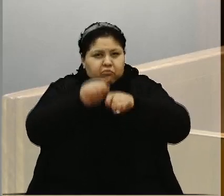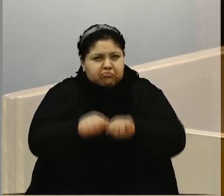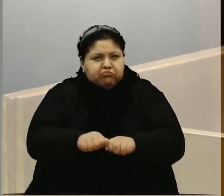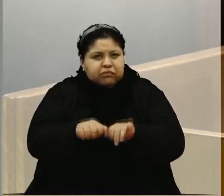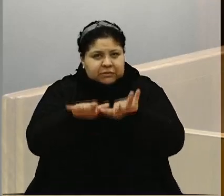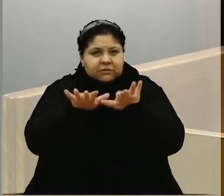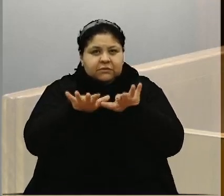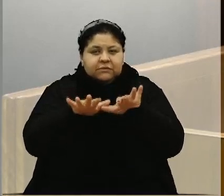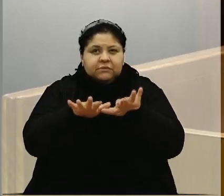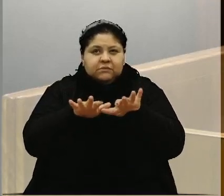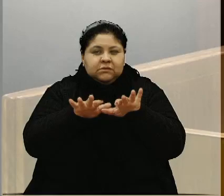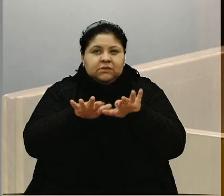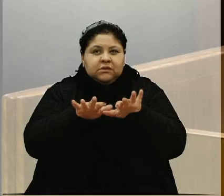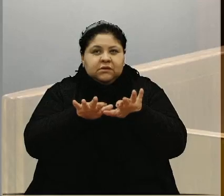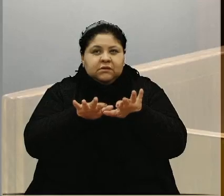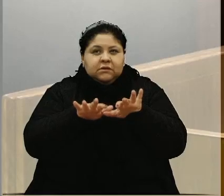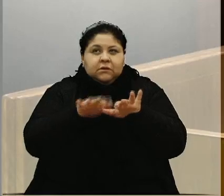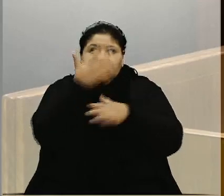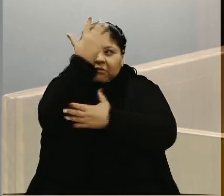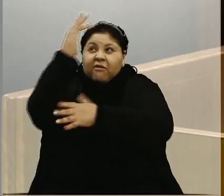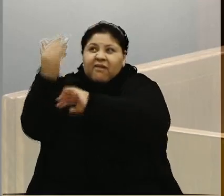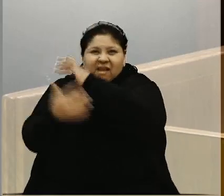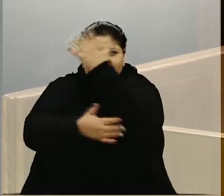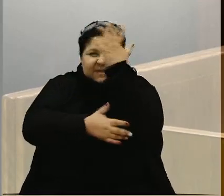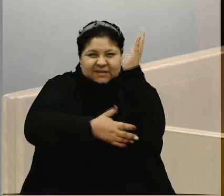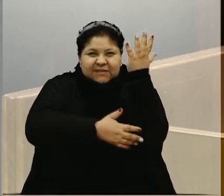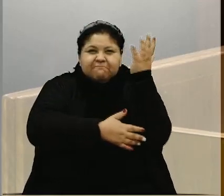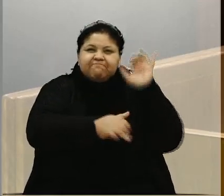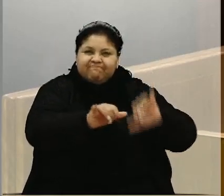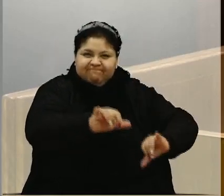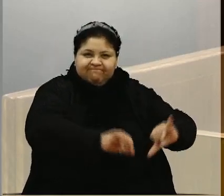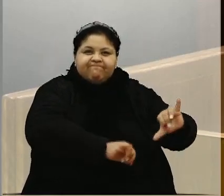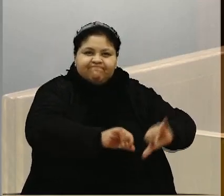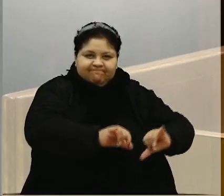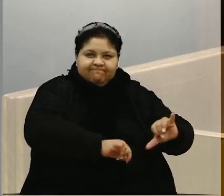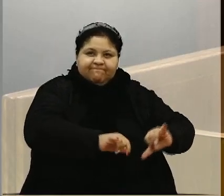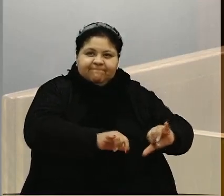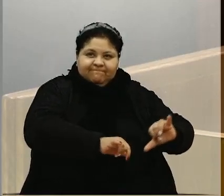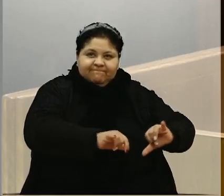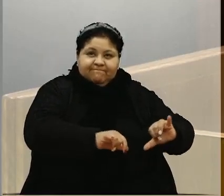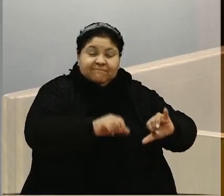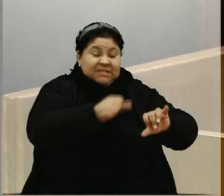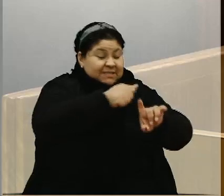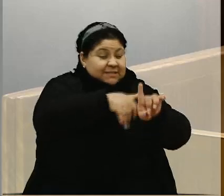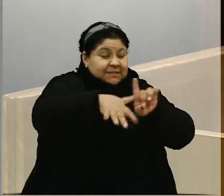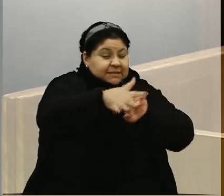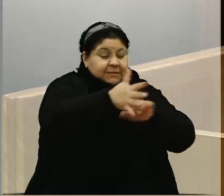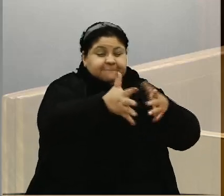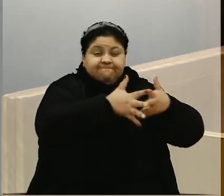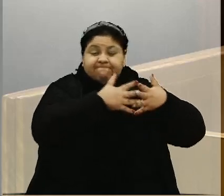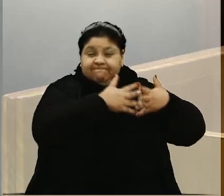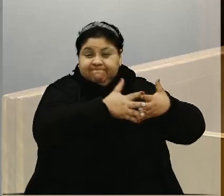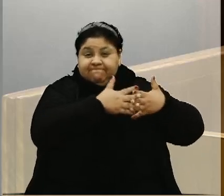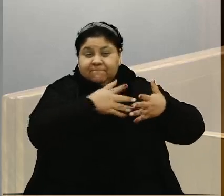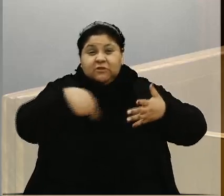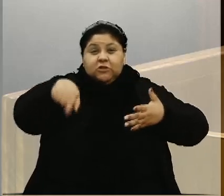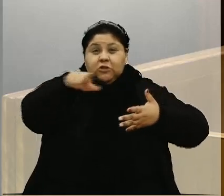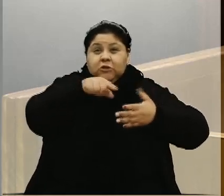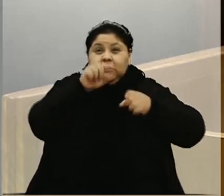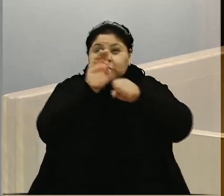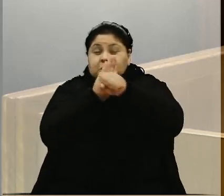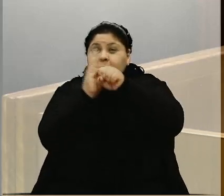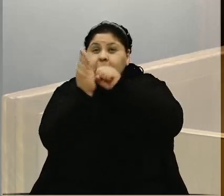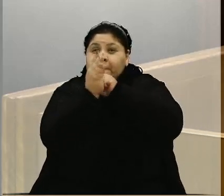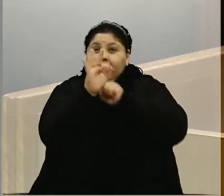calamidade ambiental que nós sofremos, que gerou essa calamidade social e tudo mais, nós fomos ali no Vale do